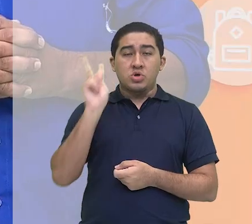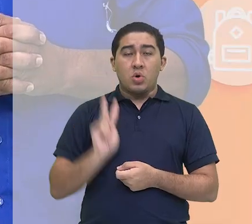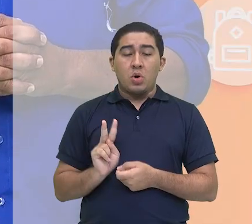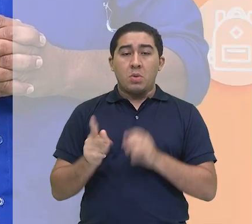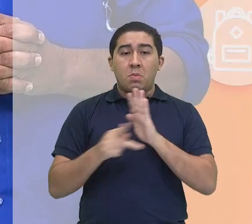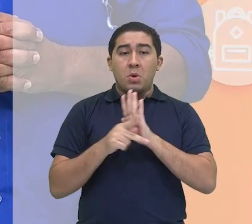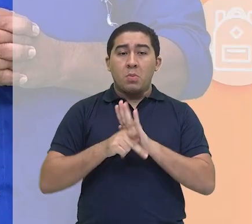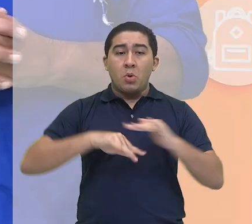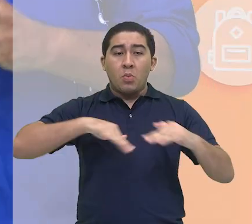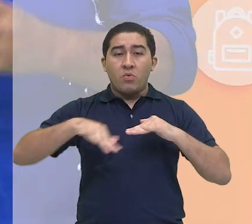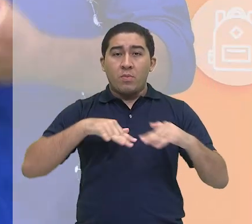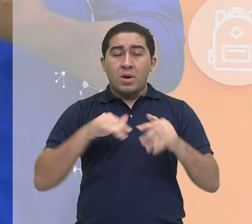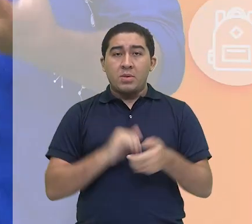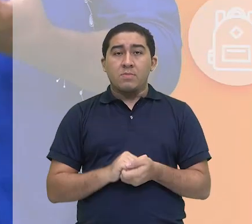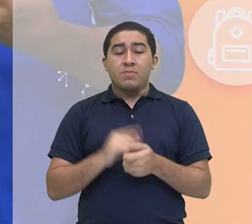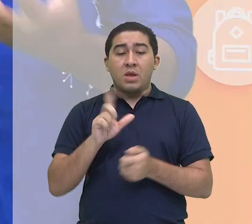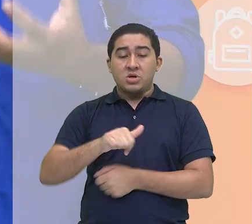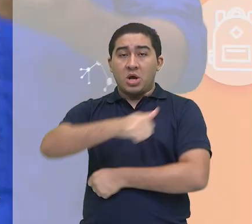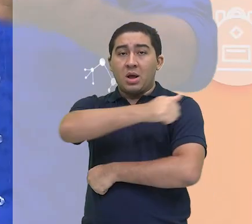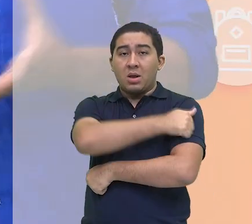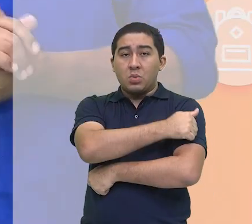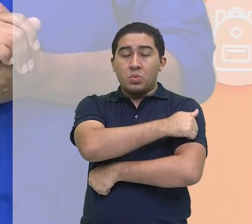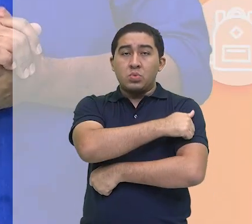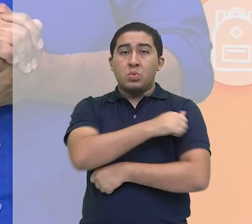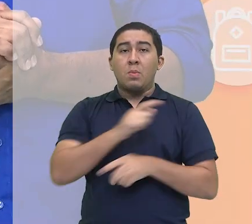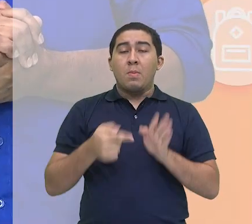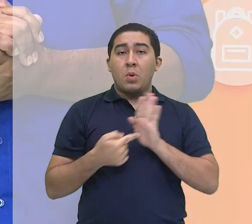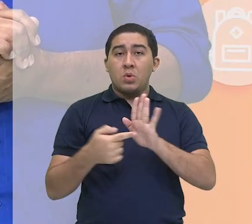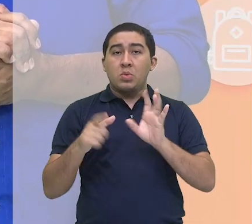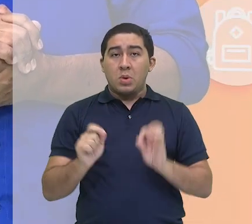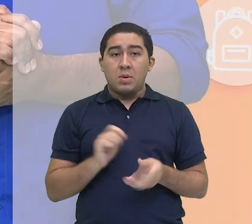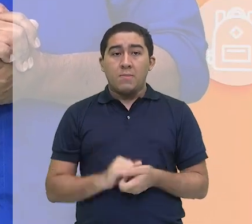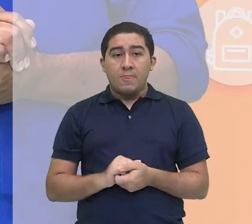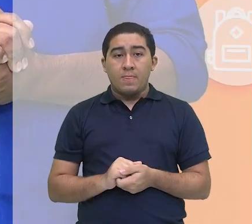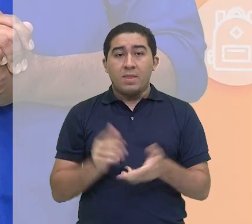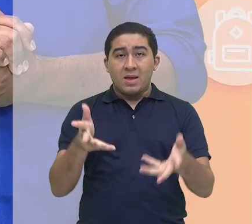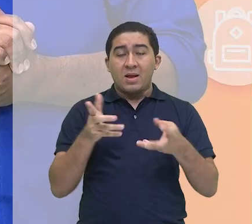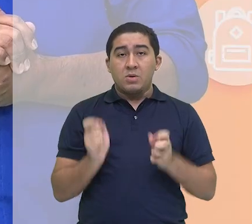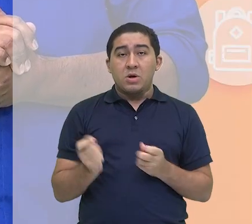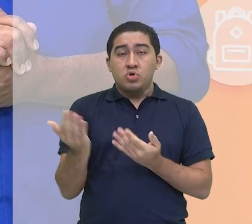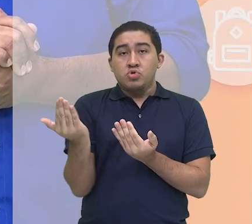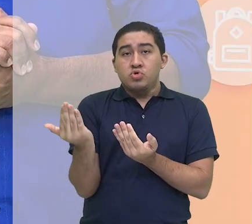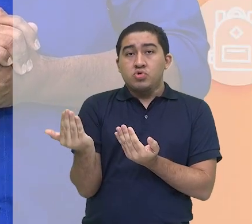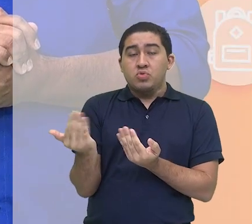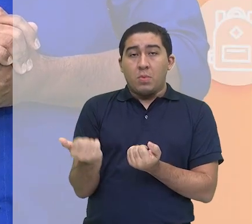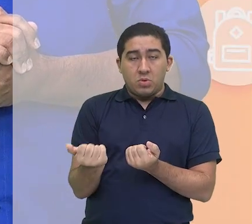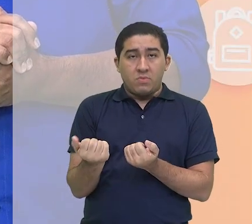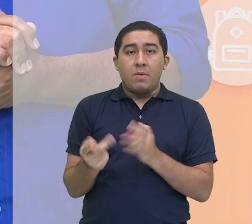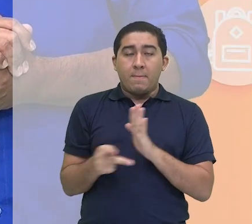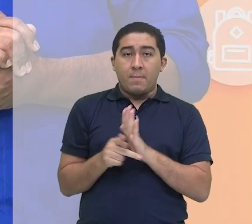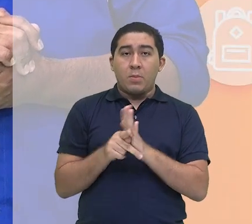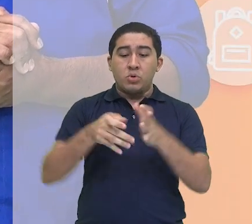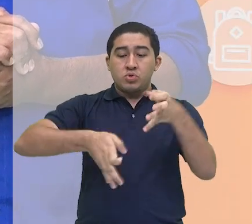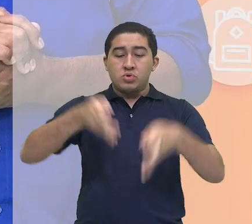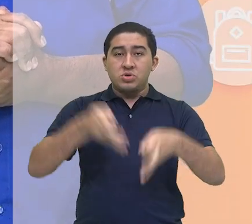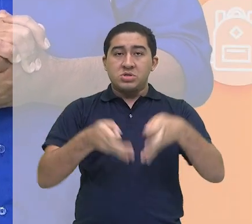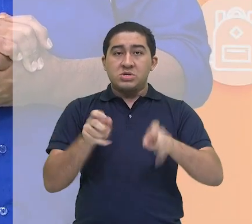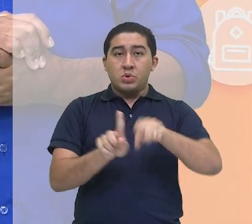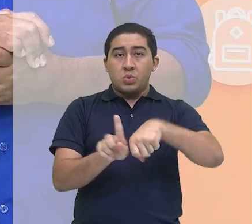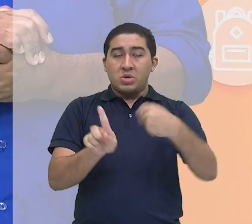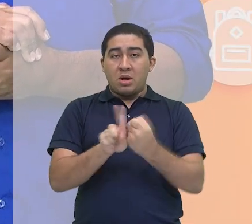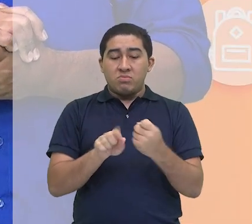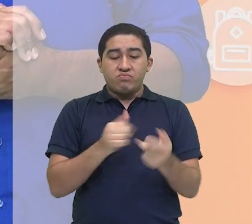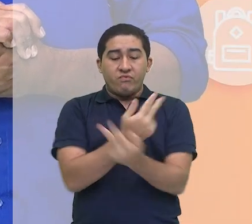estudantis mostraram, né, essa busca aí por justiça social, naquelas várias áreas,